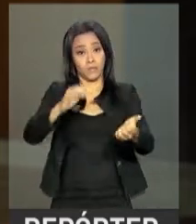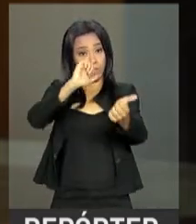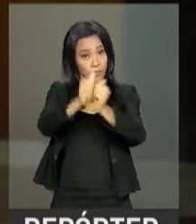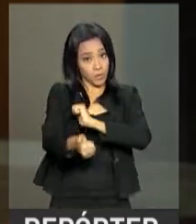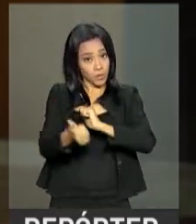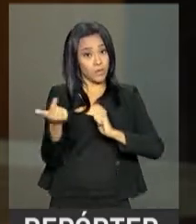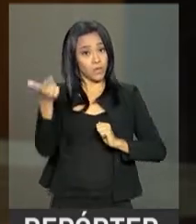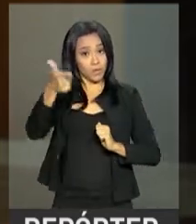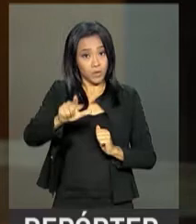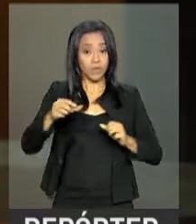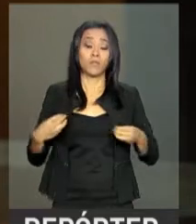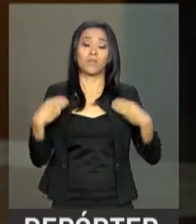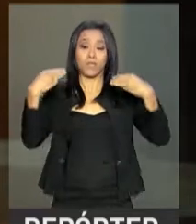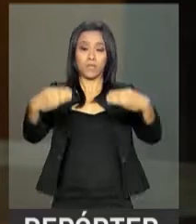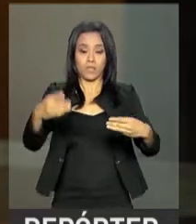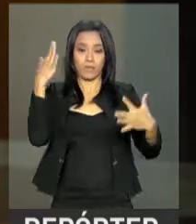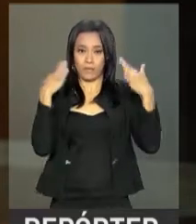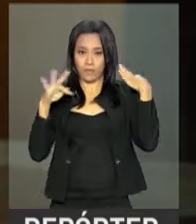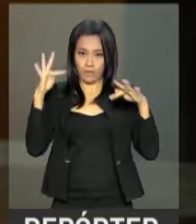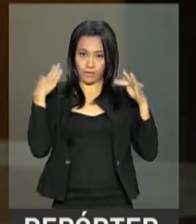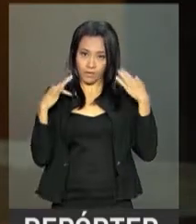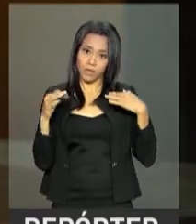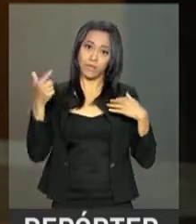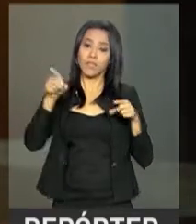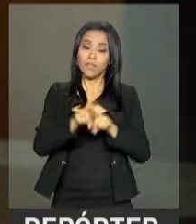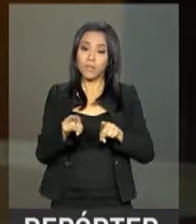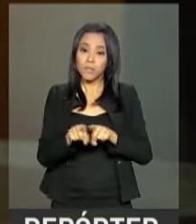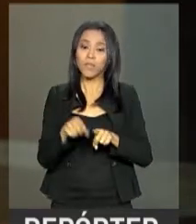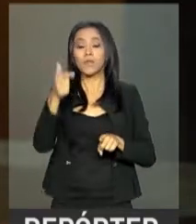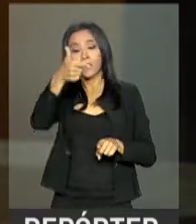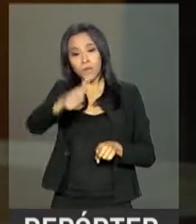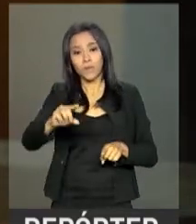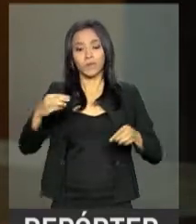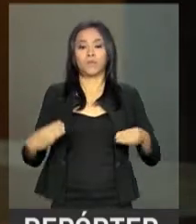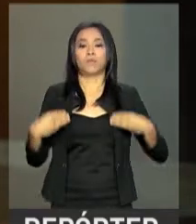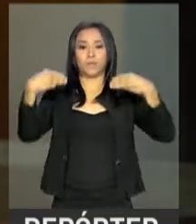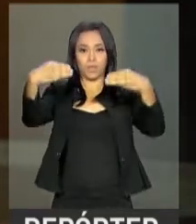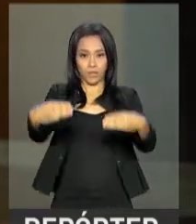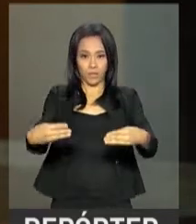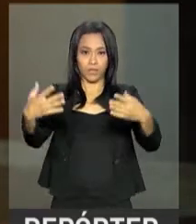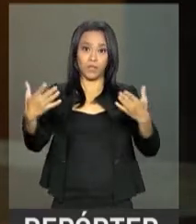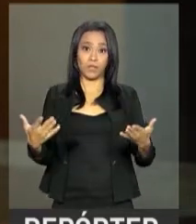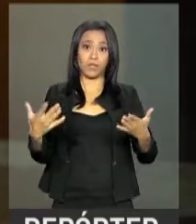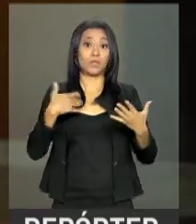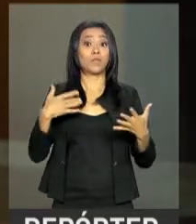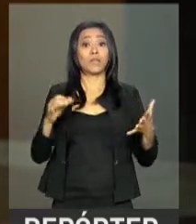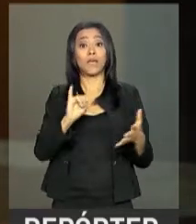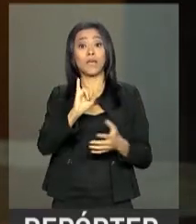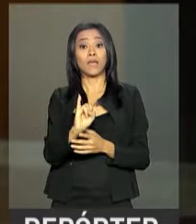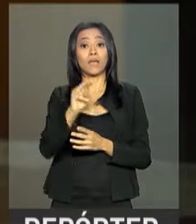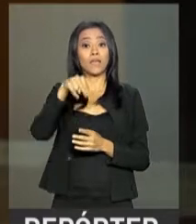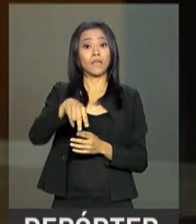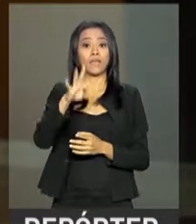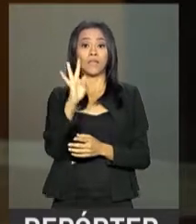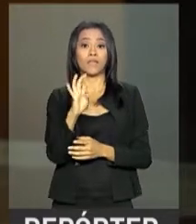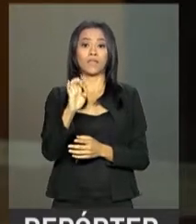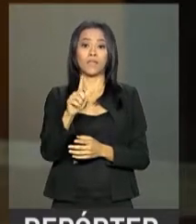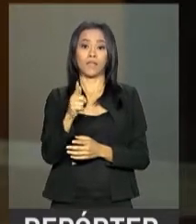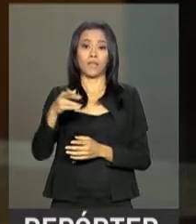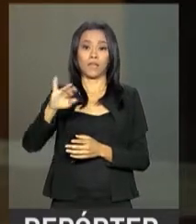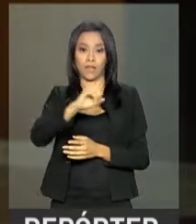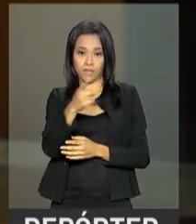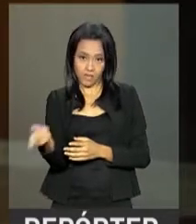lumet o ministério do turismo e antônio de pádua de deus assume o ministério da integração nacional além